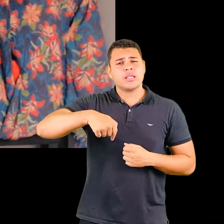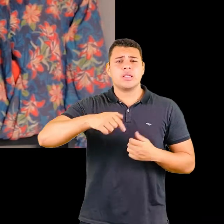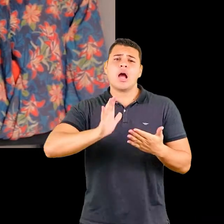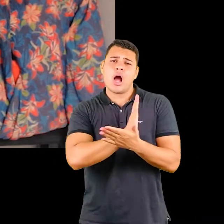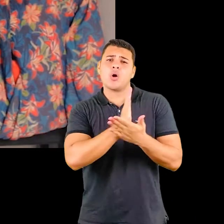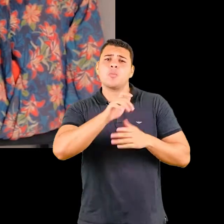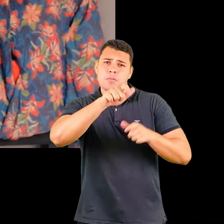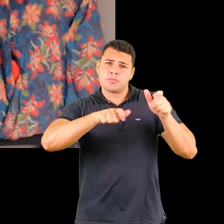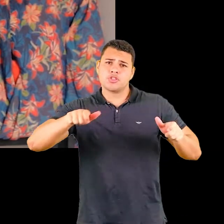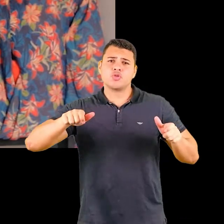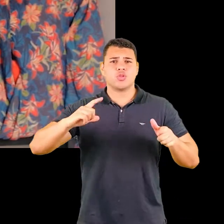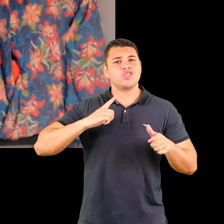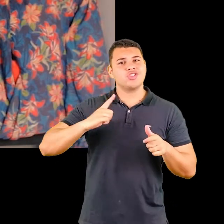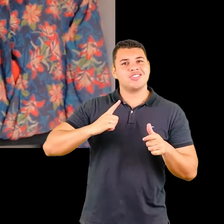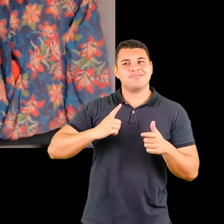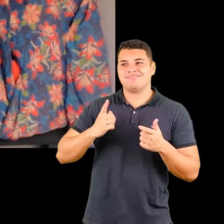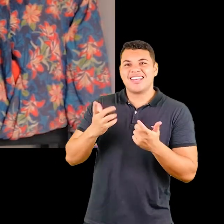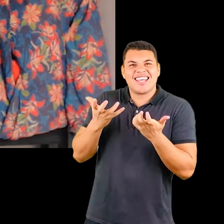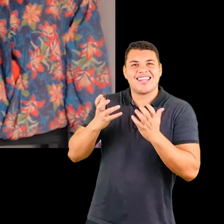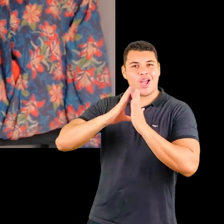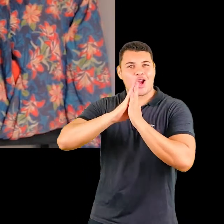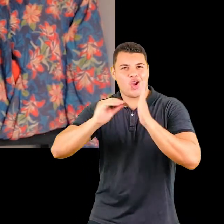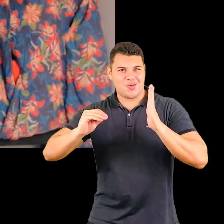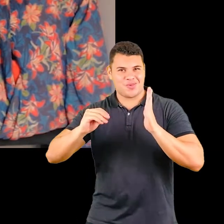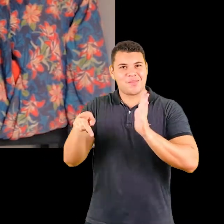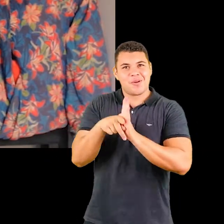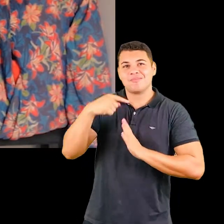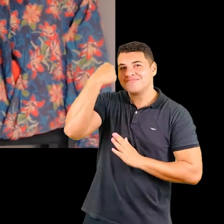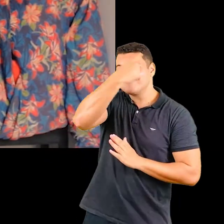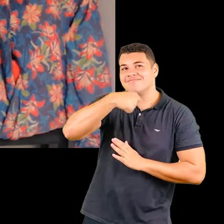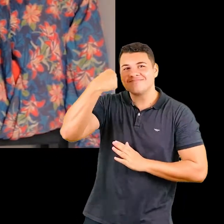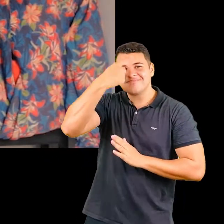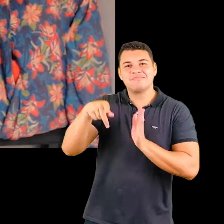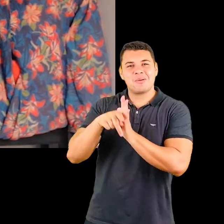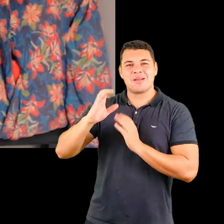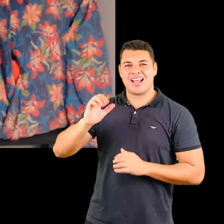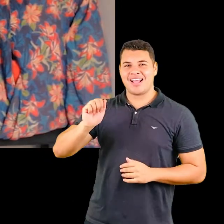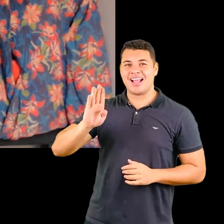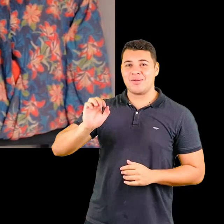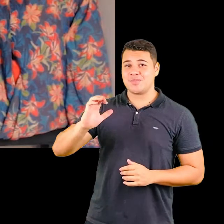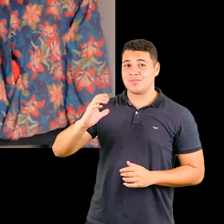Para fazer esses traços, esses traços, como você está dizendo,